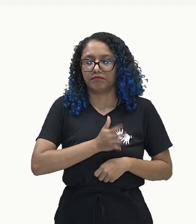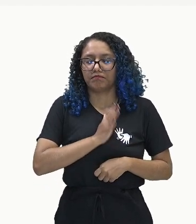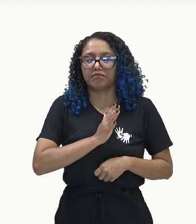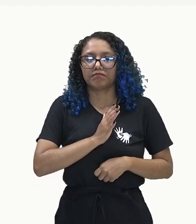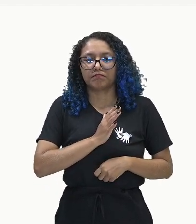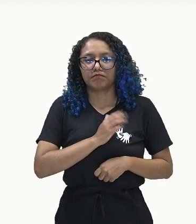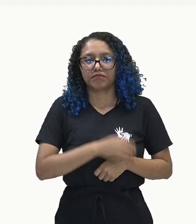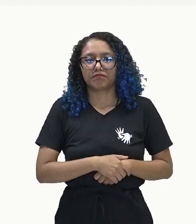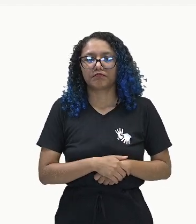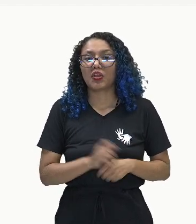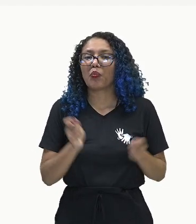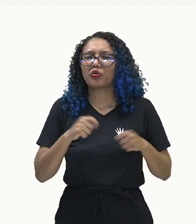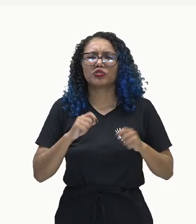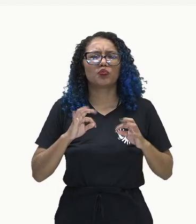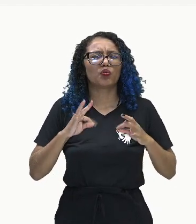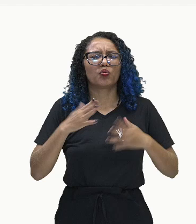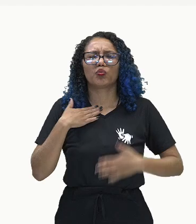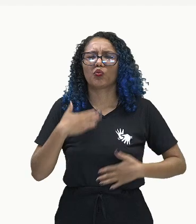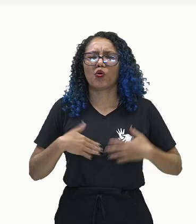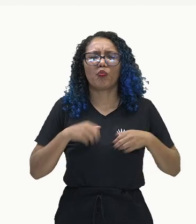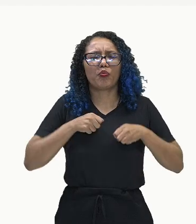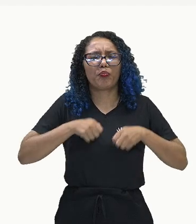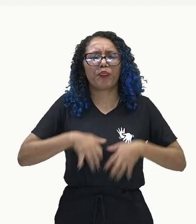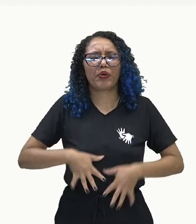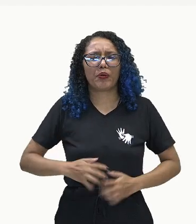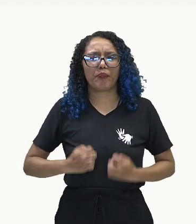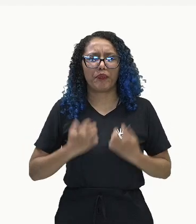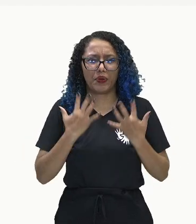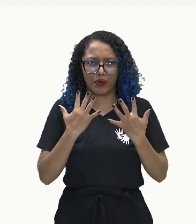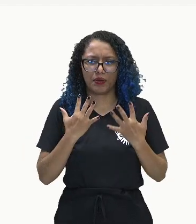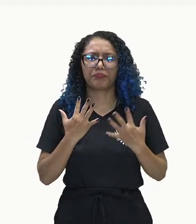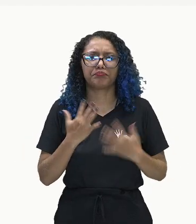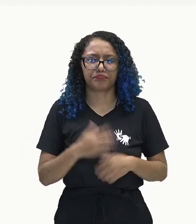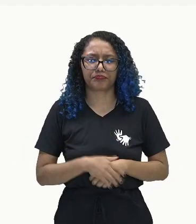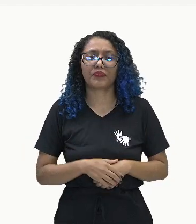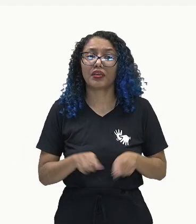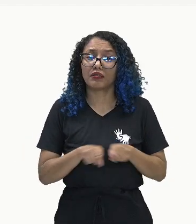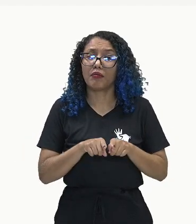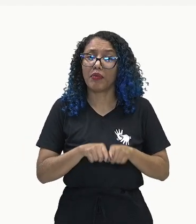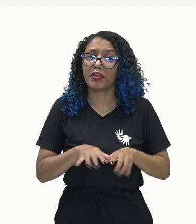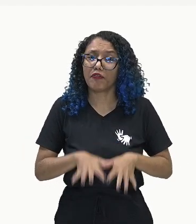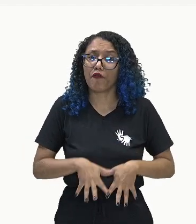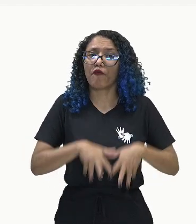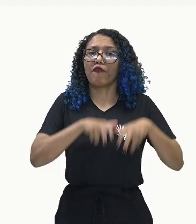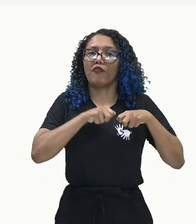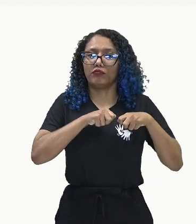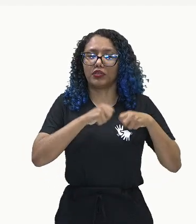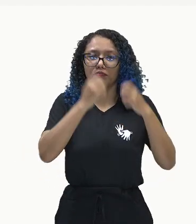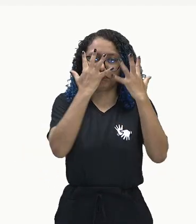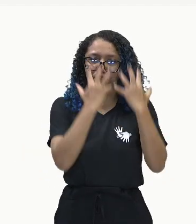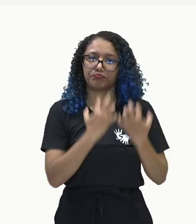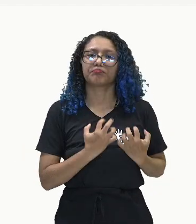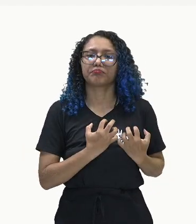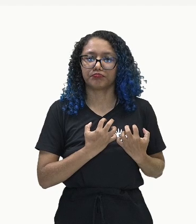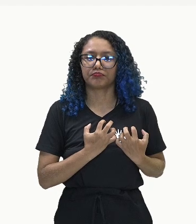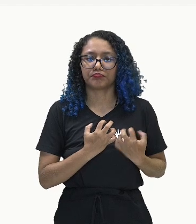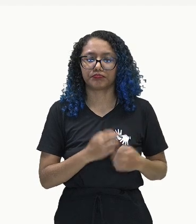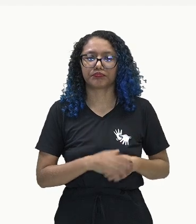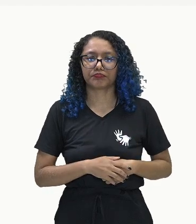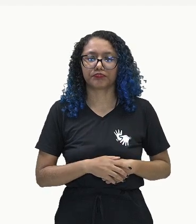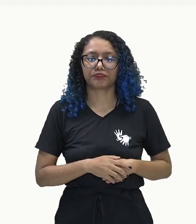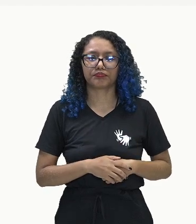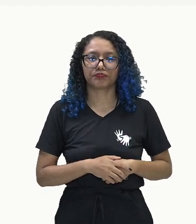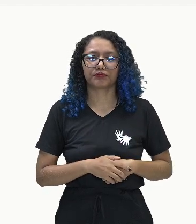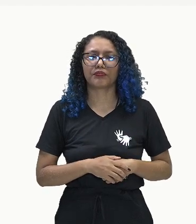bombeamento ele consegue ir para todo o corpo e também fazer o retorno de volta. Imagine que ele tem que ter força de